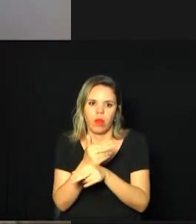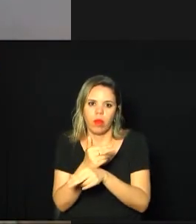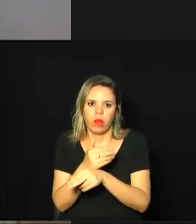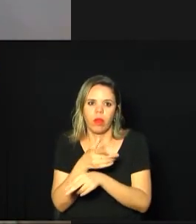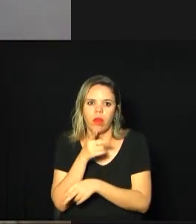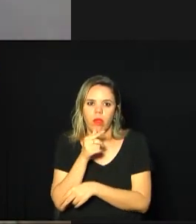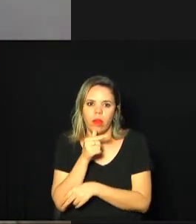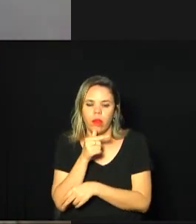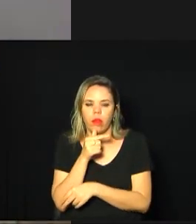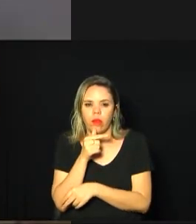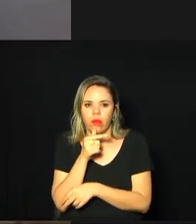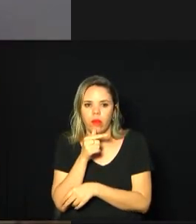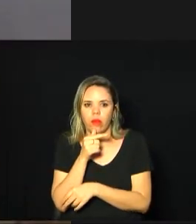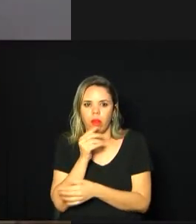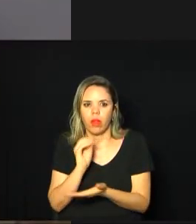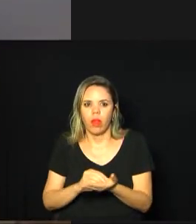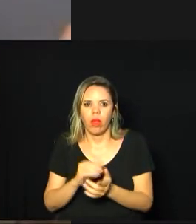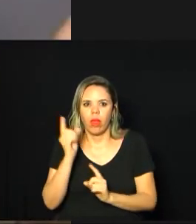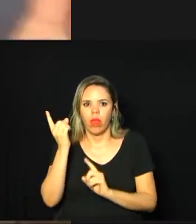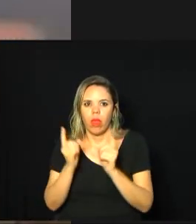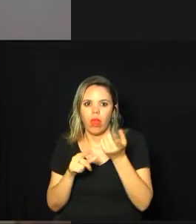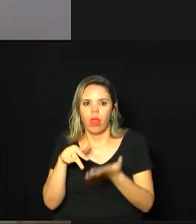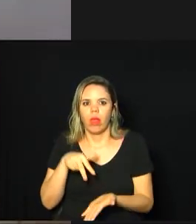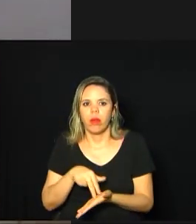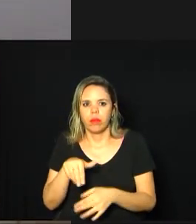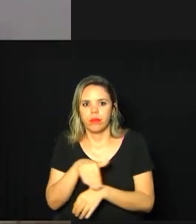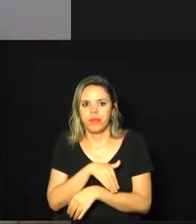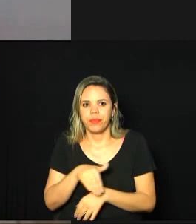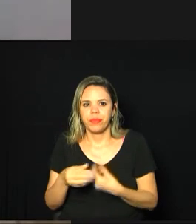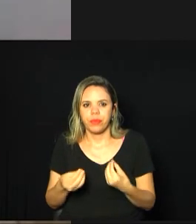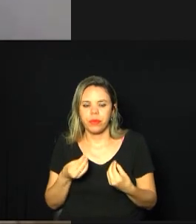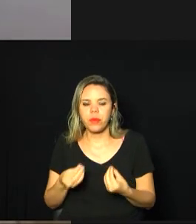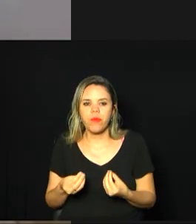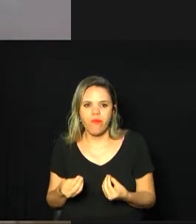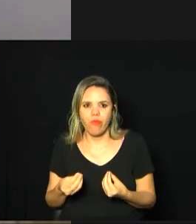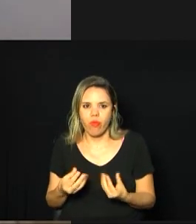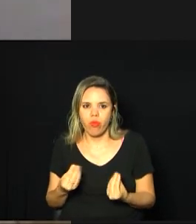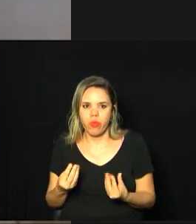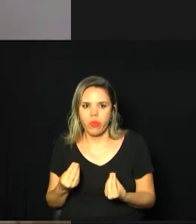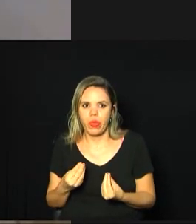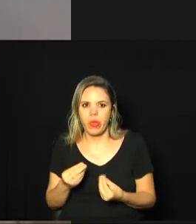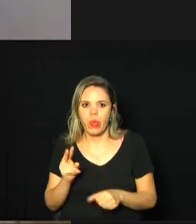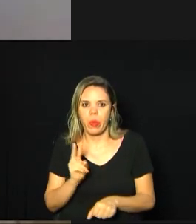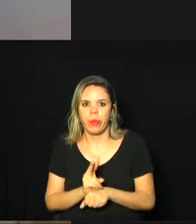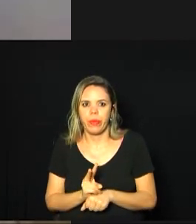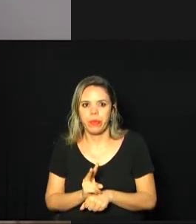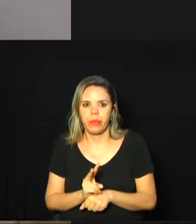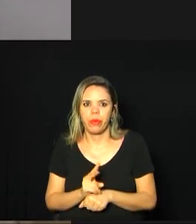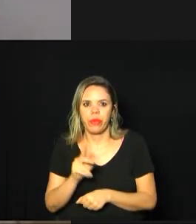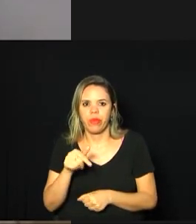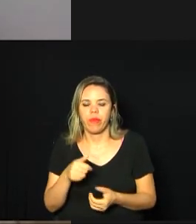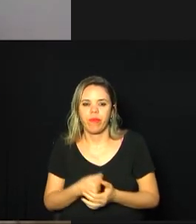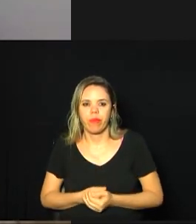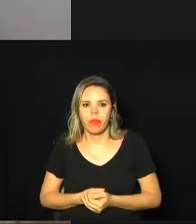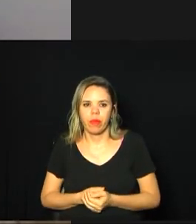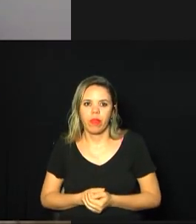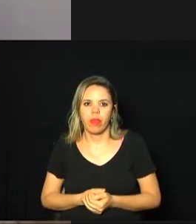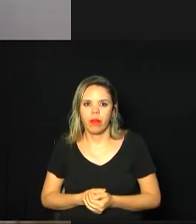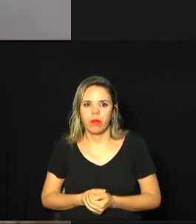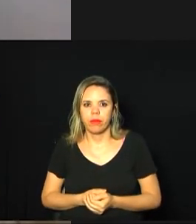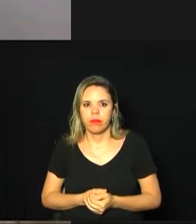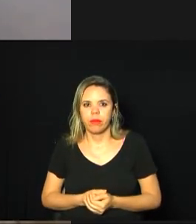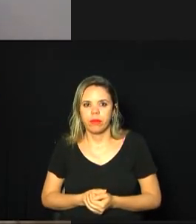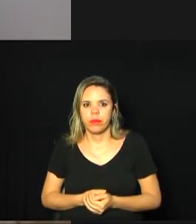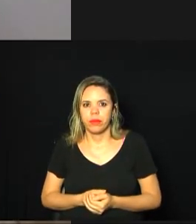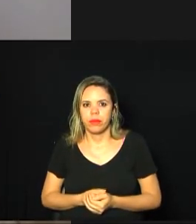água, porque a gente desidrata pulando carnaval na rua, né? Sim, então não tem como muito. Os cuidados ali acabam, né,